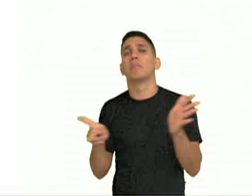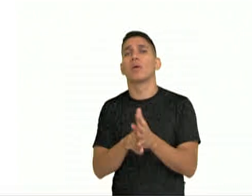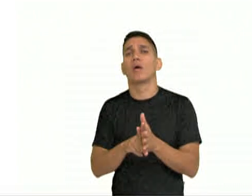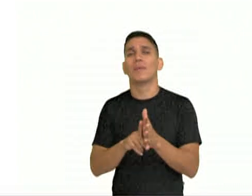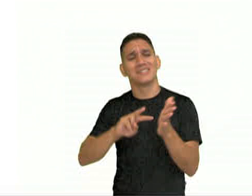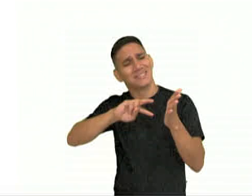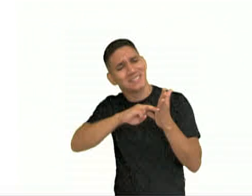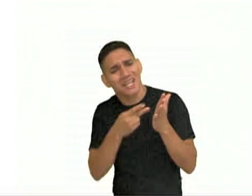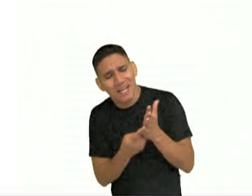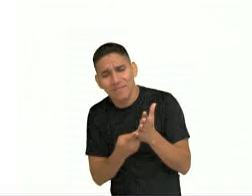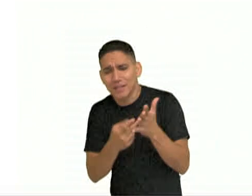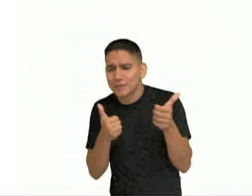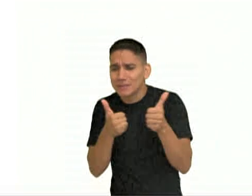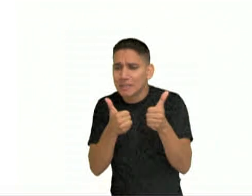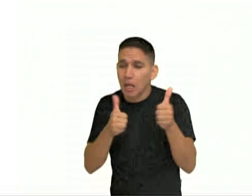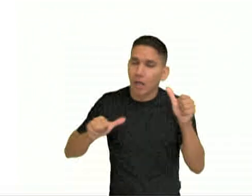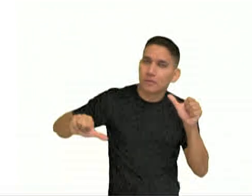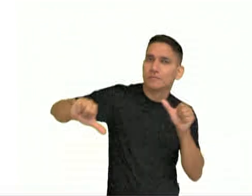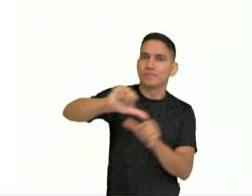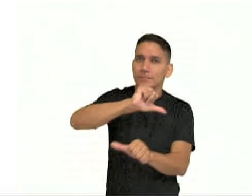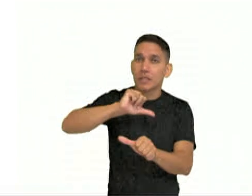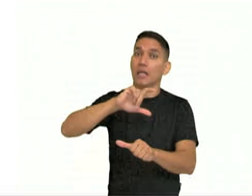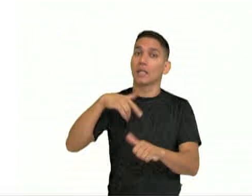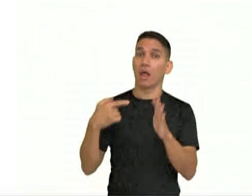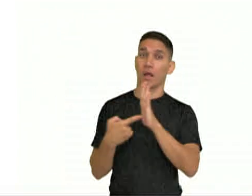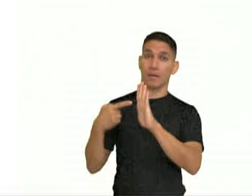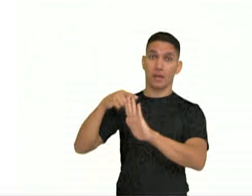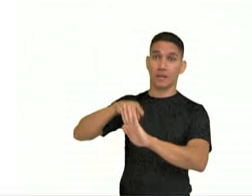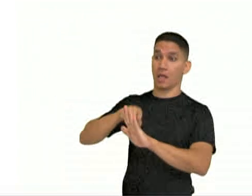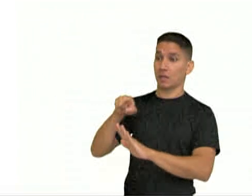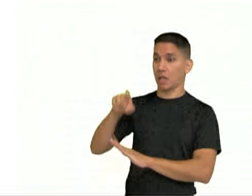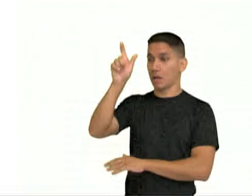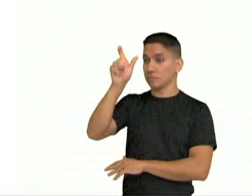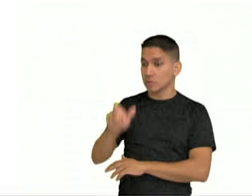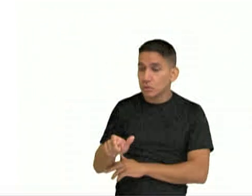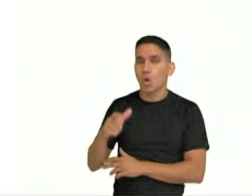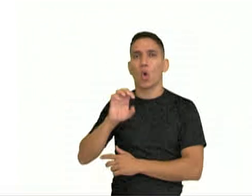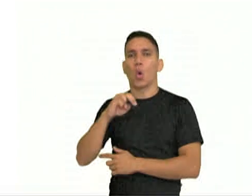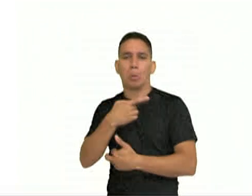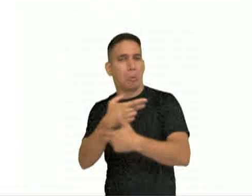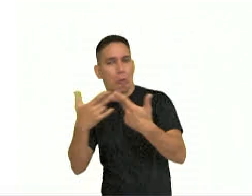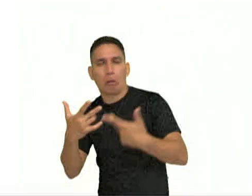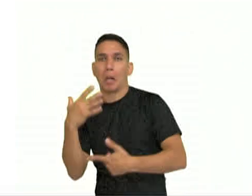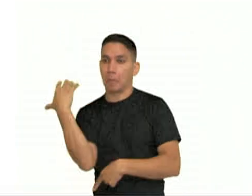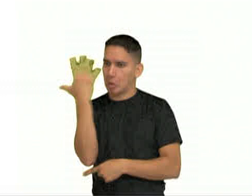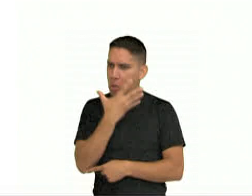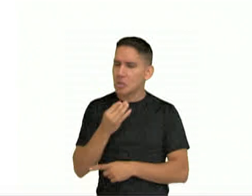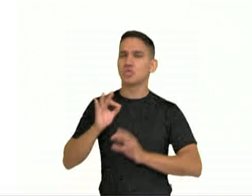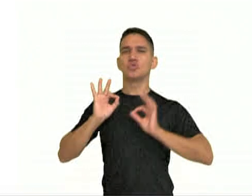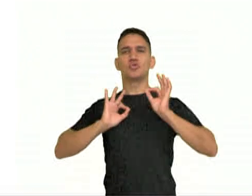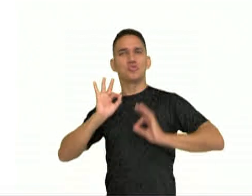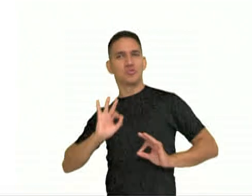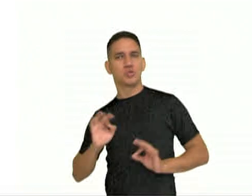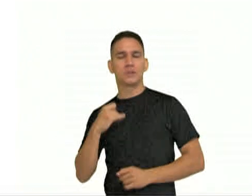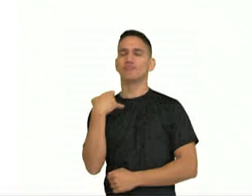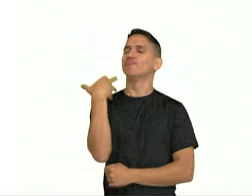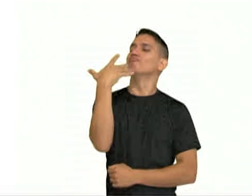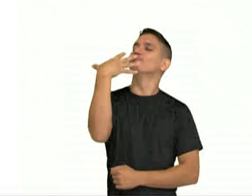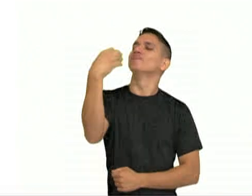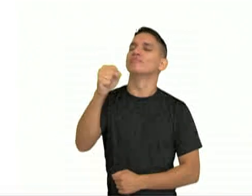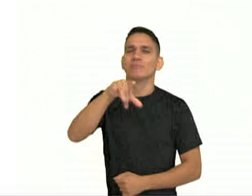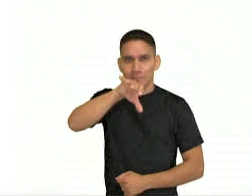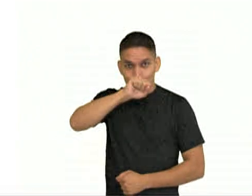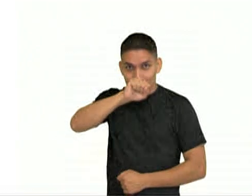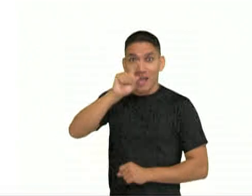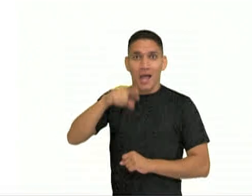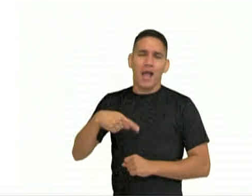significado. Então eu olho o quê? Que a metáfora usada para dizer que alguém está bonito, bem arrumado, cheiroso, já é